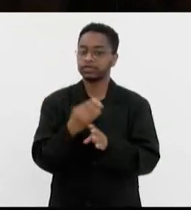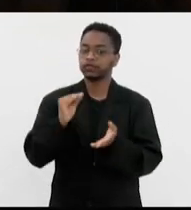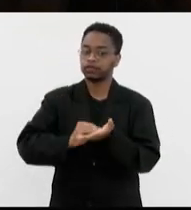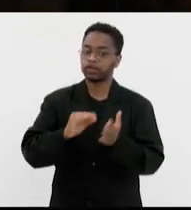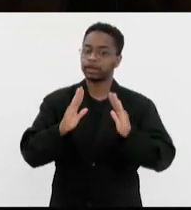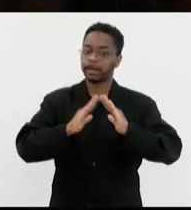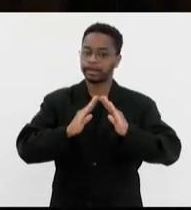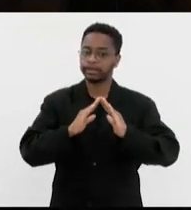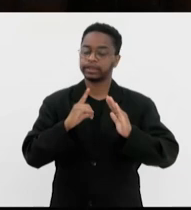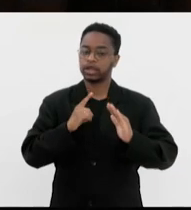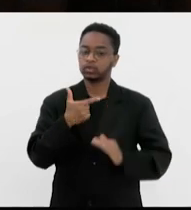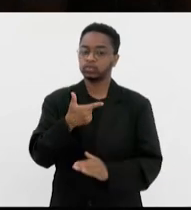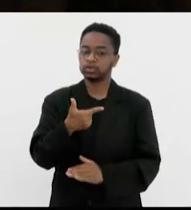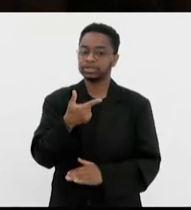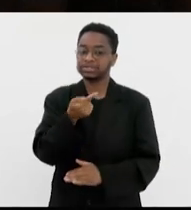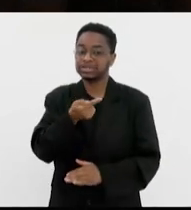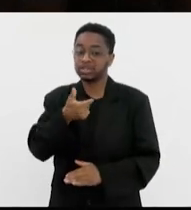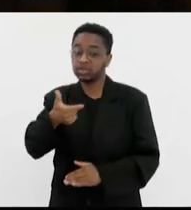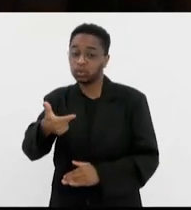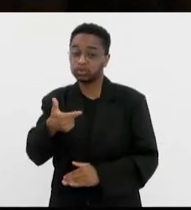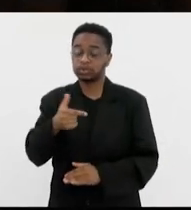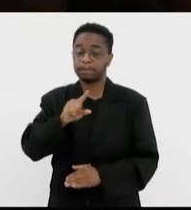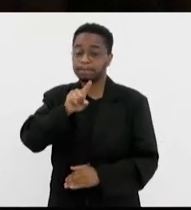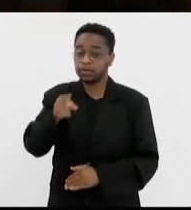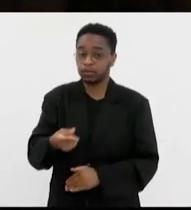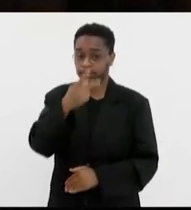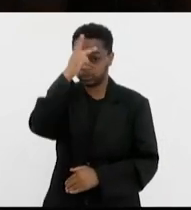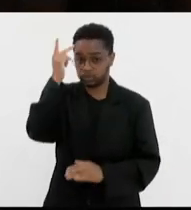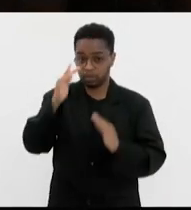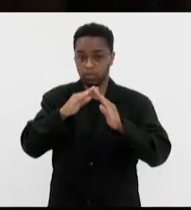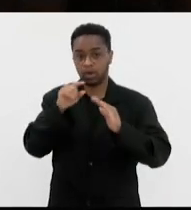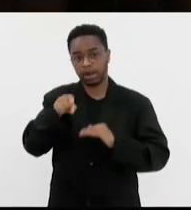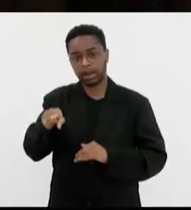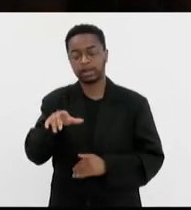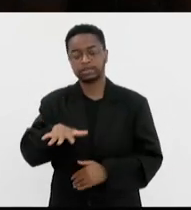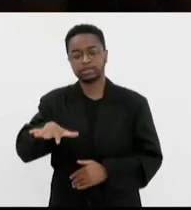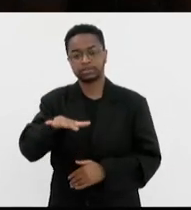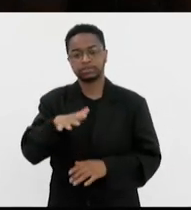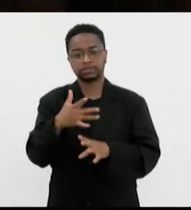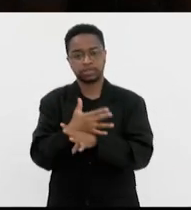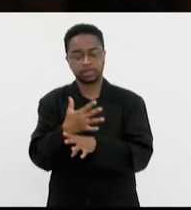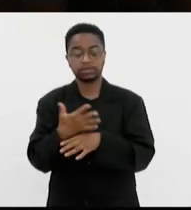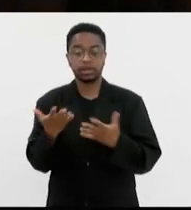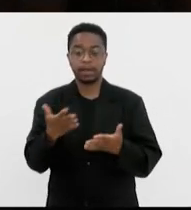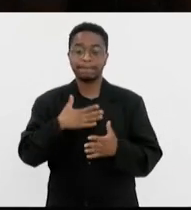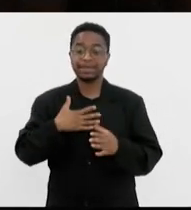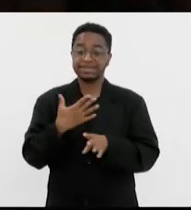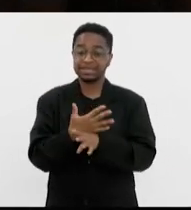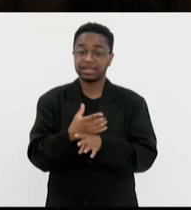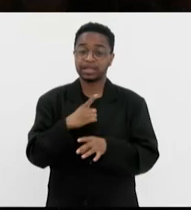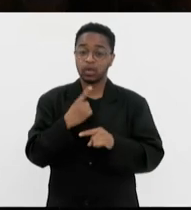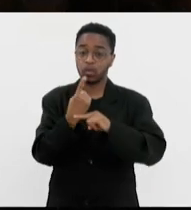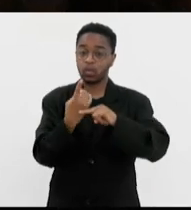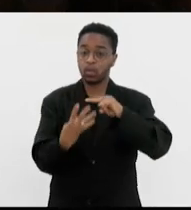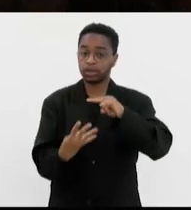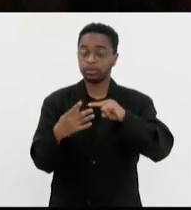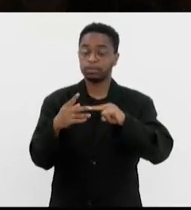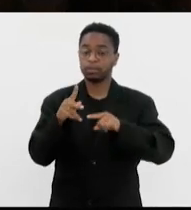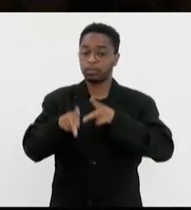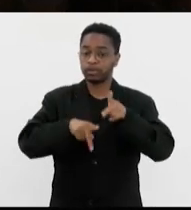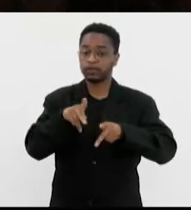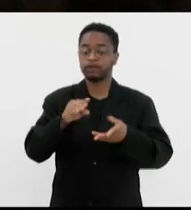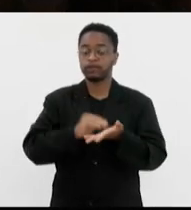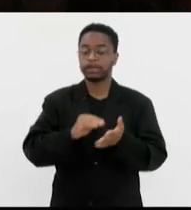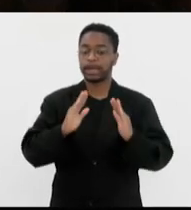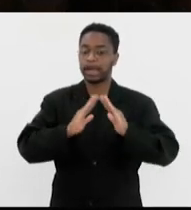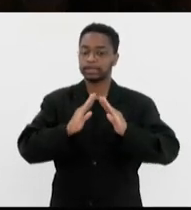possui 272 mil habitantes, de acordo com o último censo do IBGE. Então, a minha cidade tem 1/4 da população em déficit habitacional,